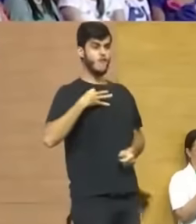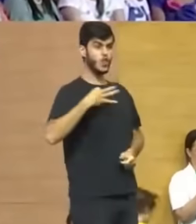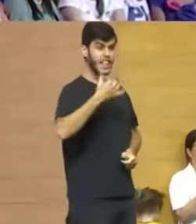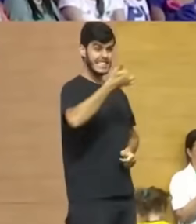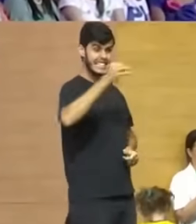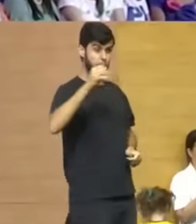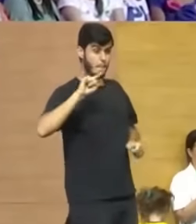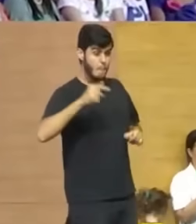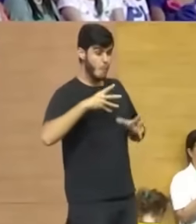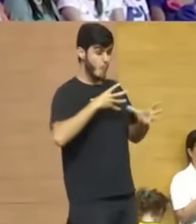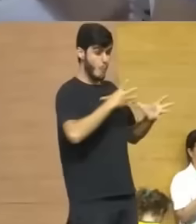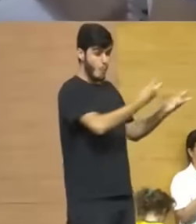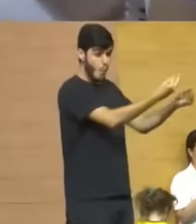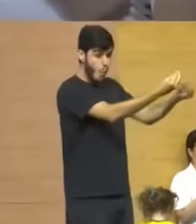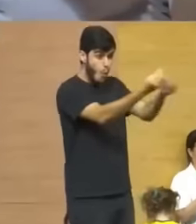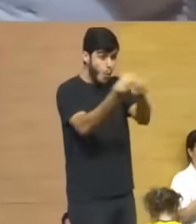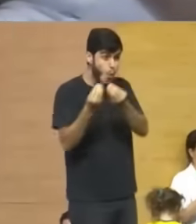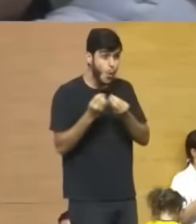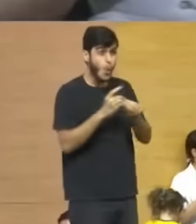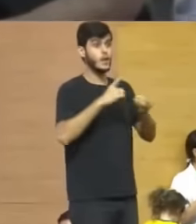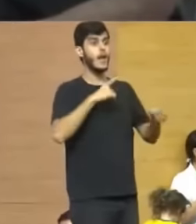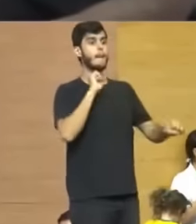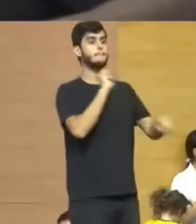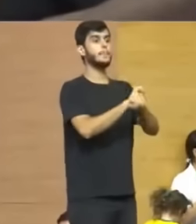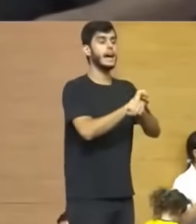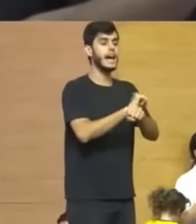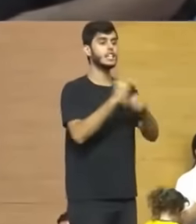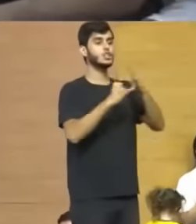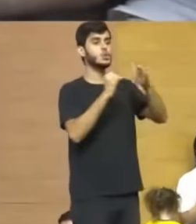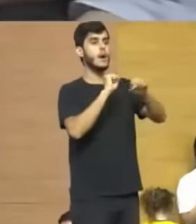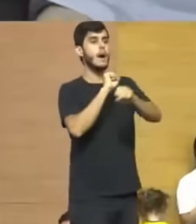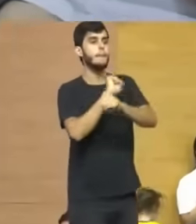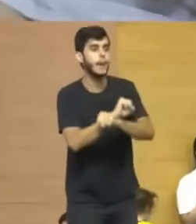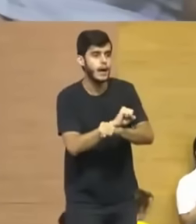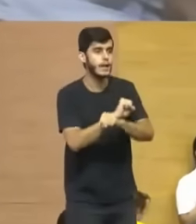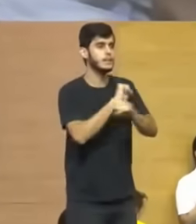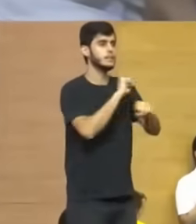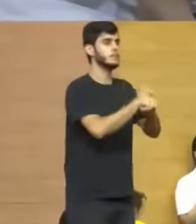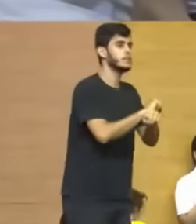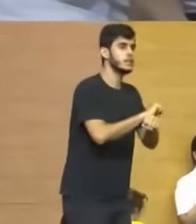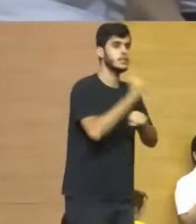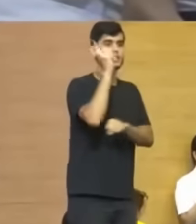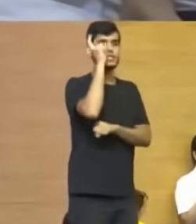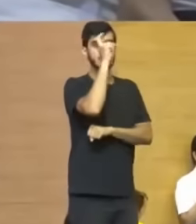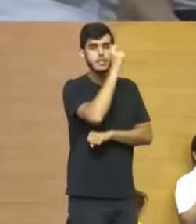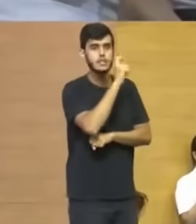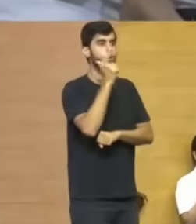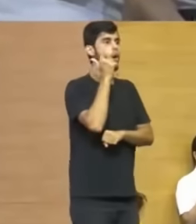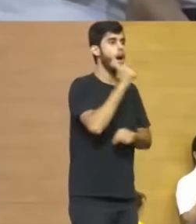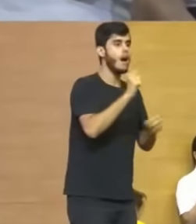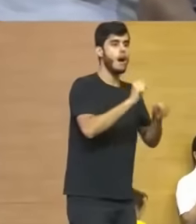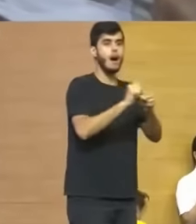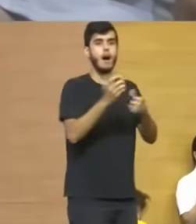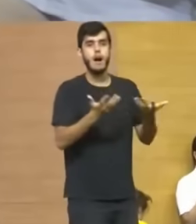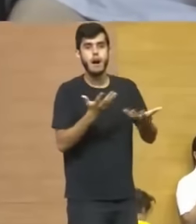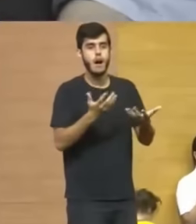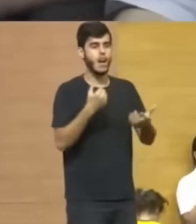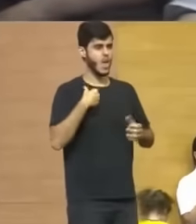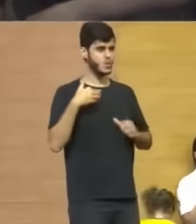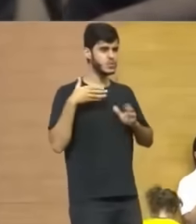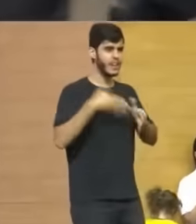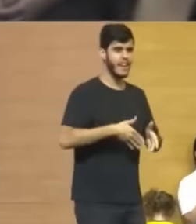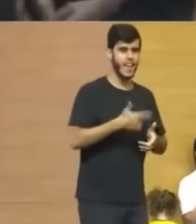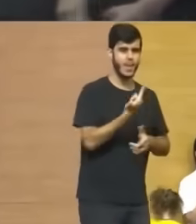E todas as instituições estão paradas, passando por dificuldade. Amados, quando eu cheguei, não tinha muita